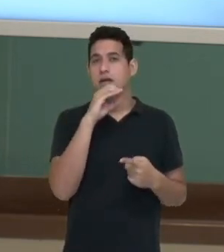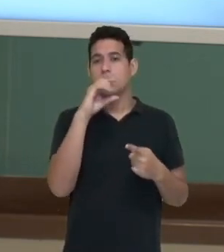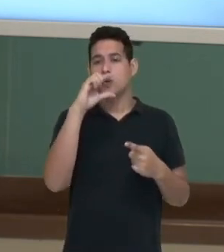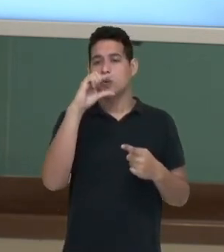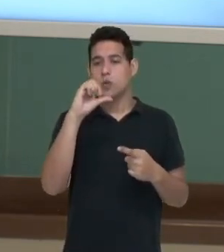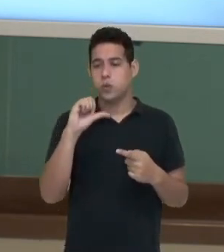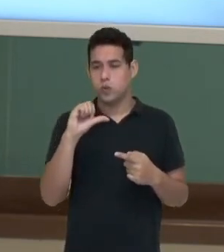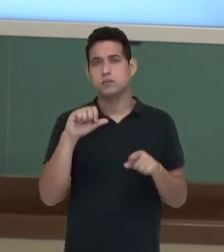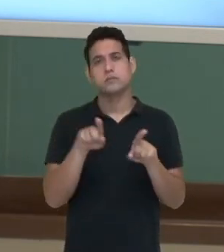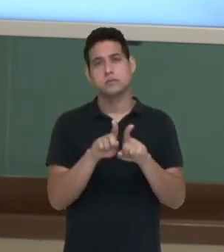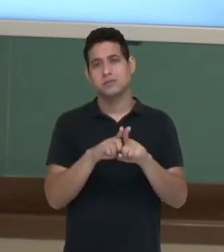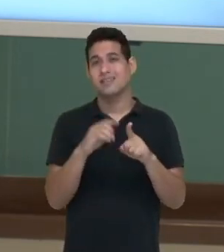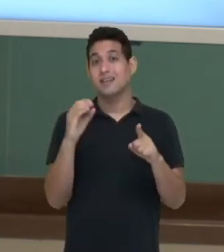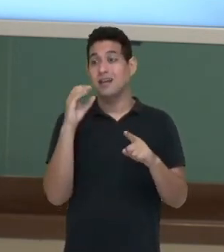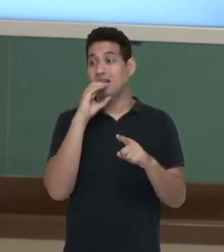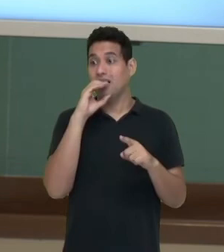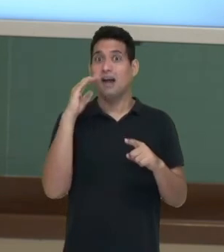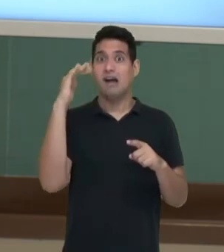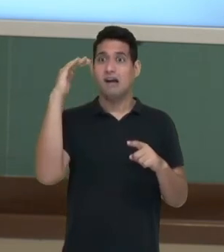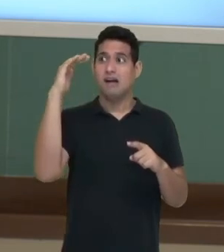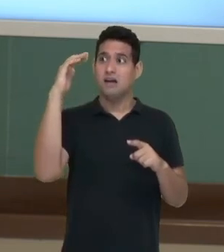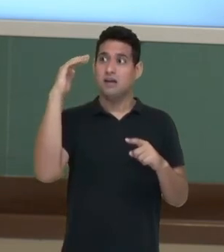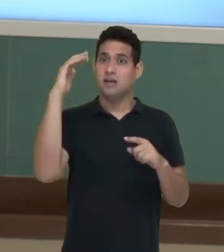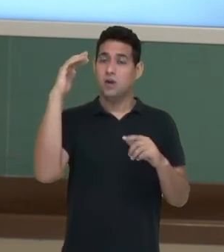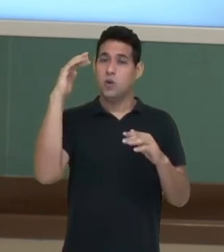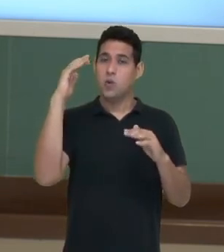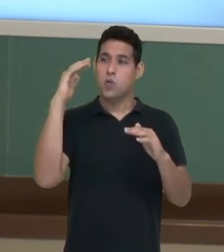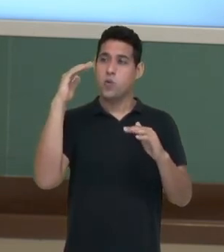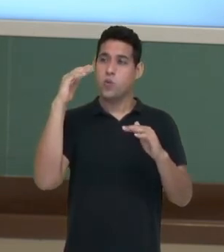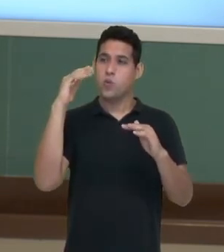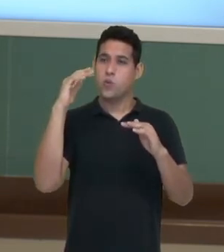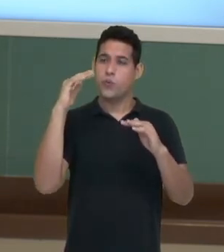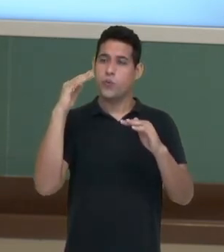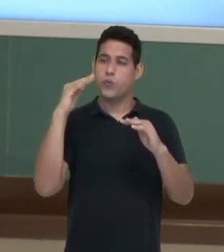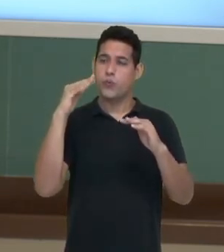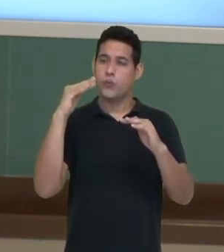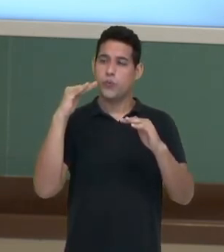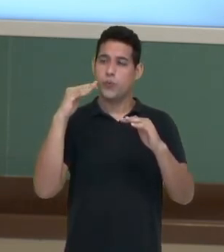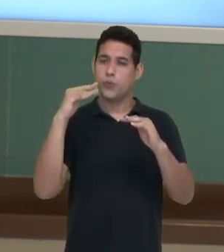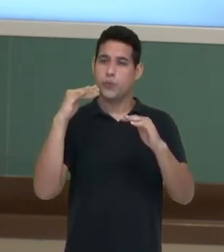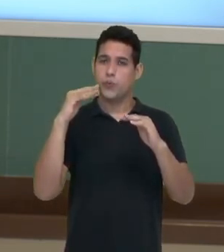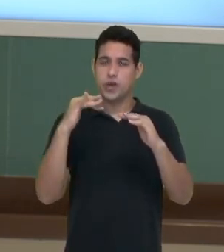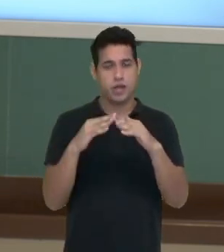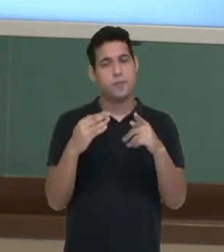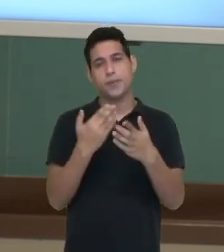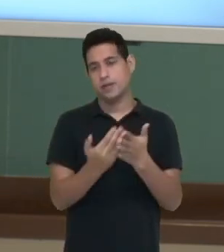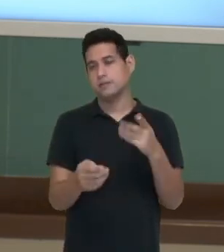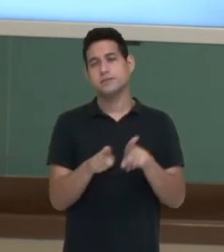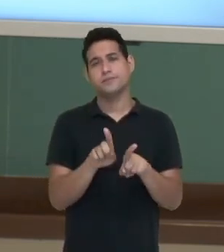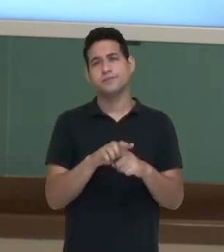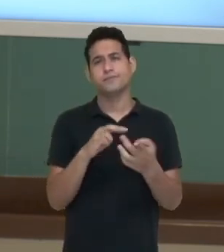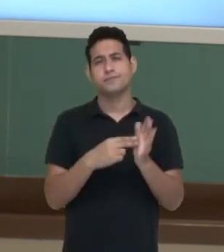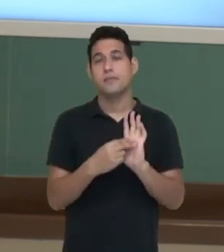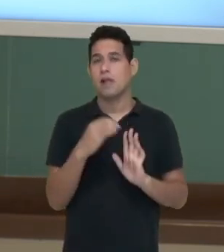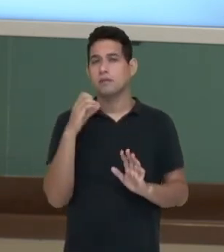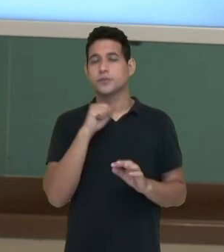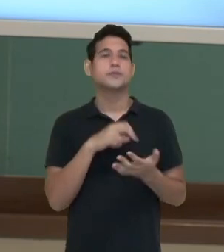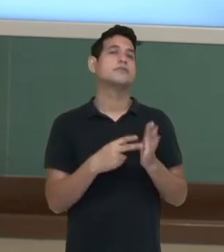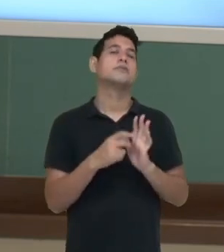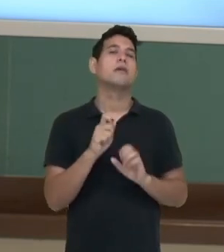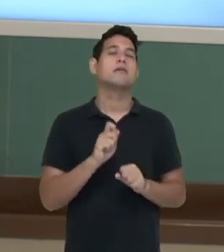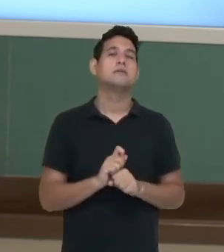vai acontecer dele, porque ele está quente, então ele vai estar cedendo ali calor e com isso a temperatura dele